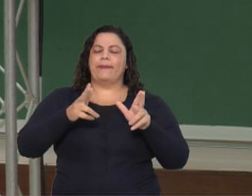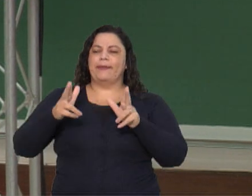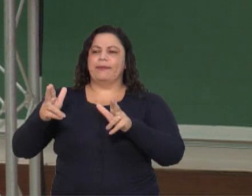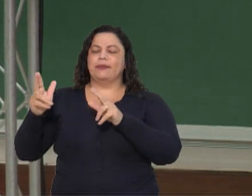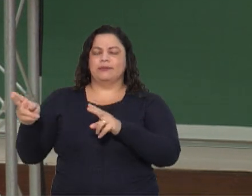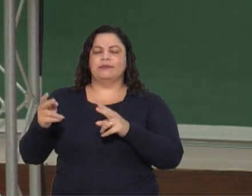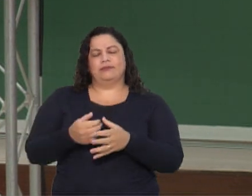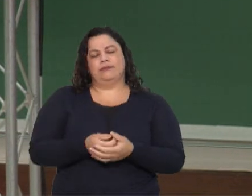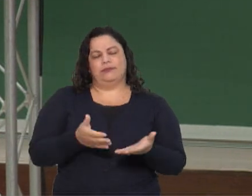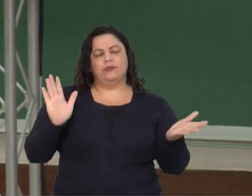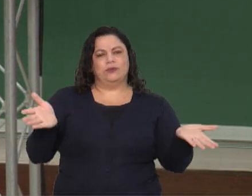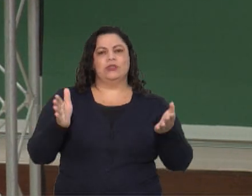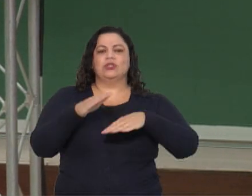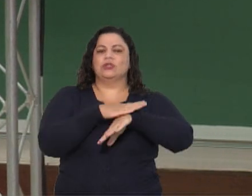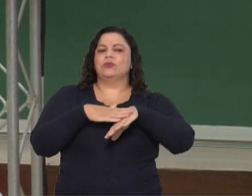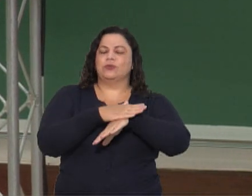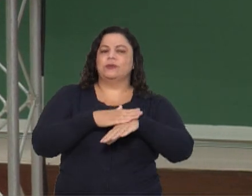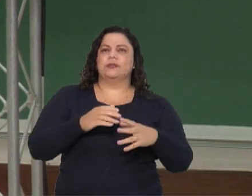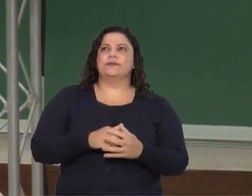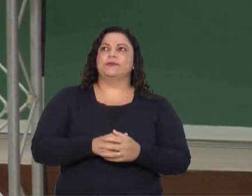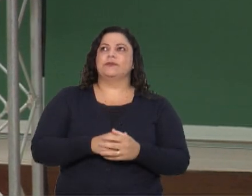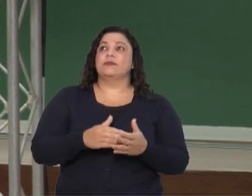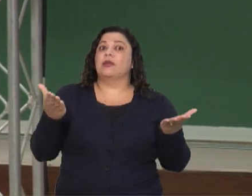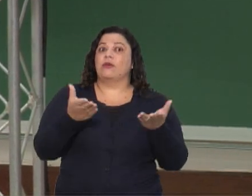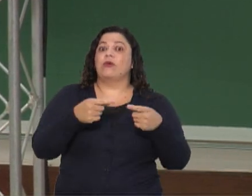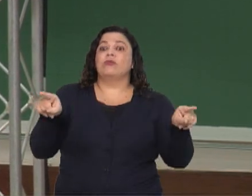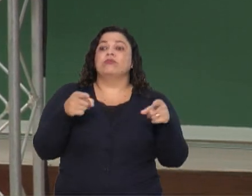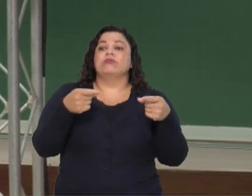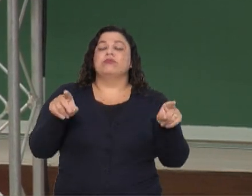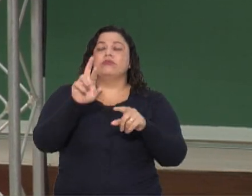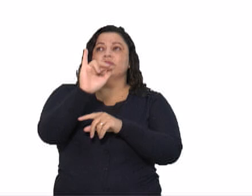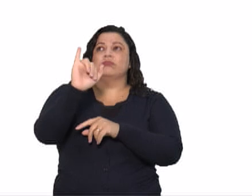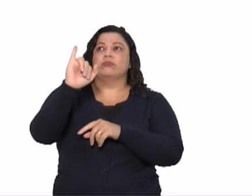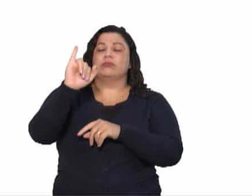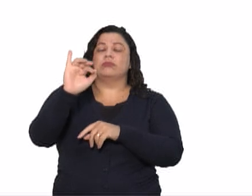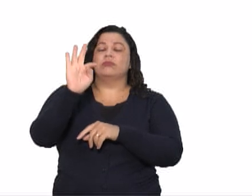conversou lá na aula. Agora a gente vai ver sobre o ritmo.